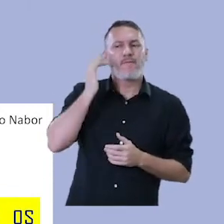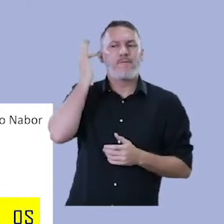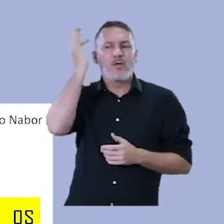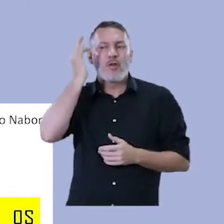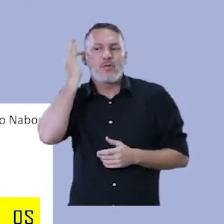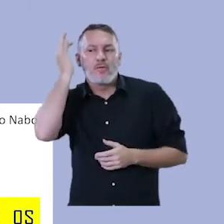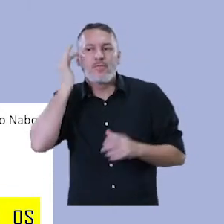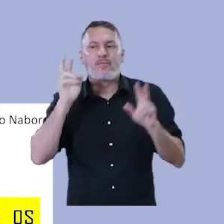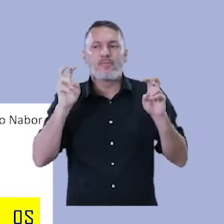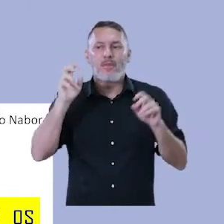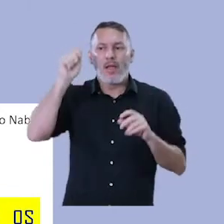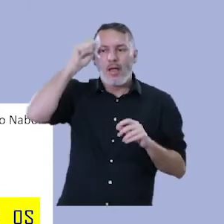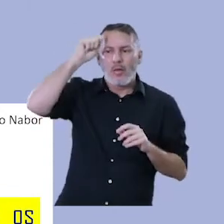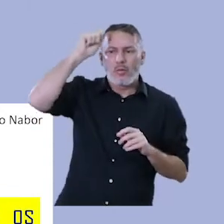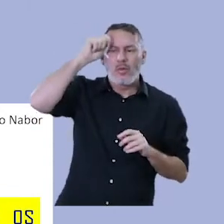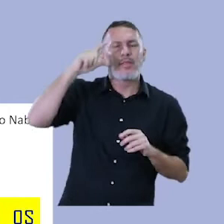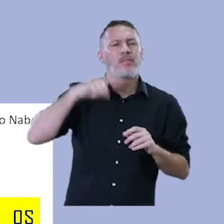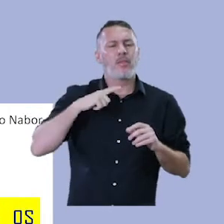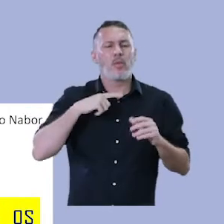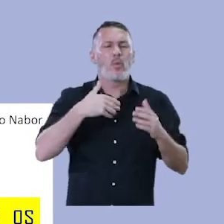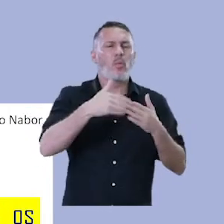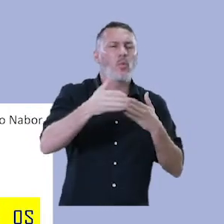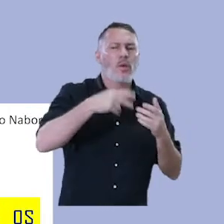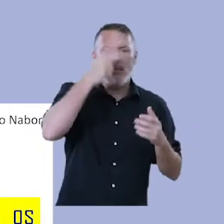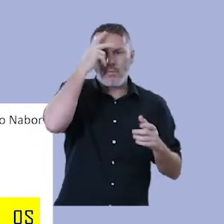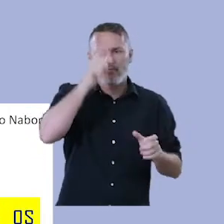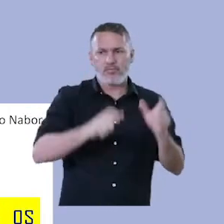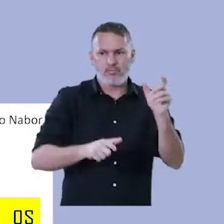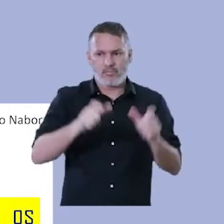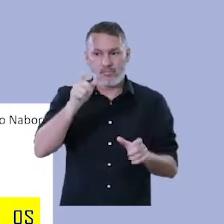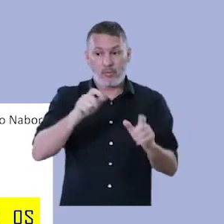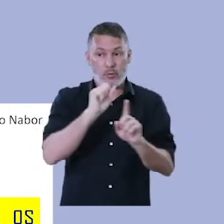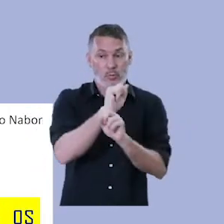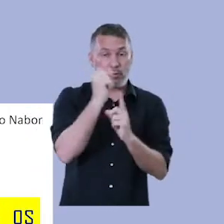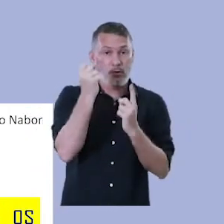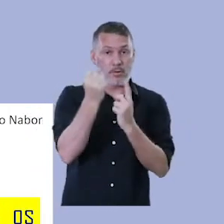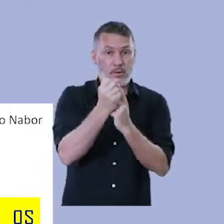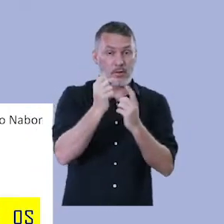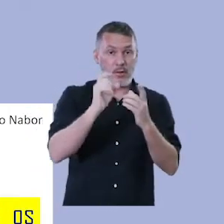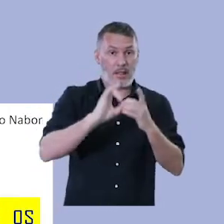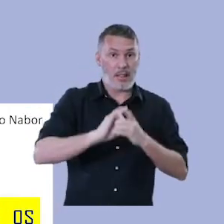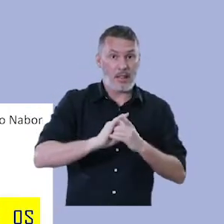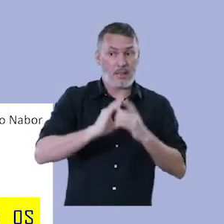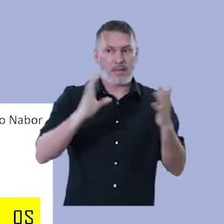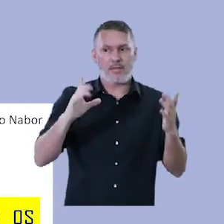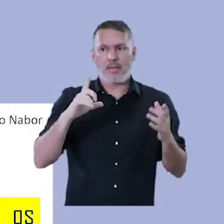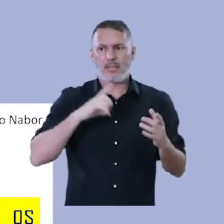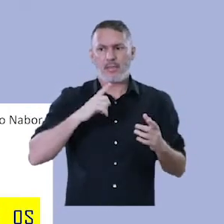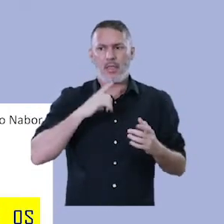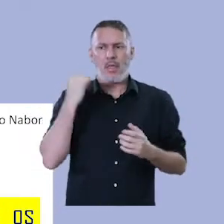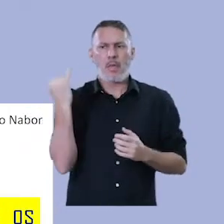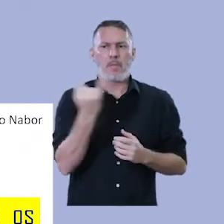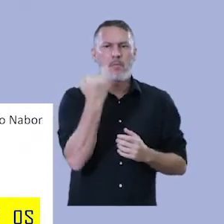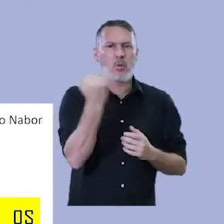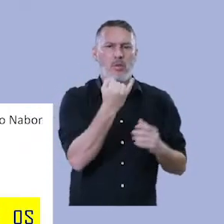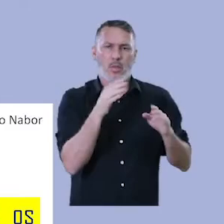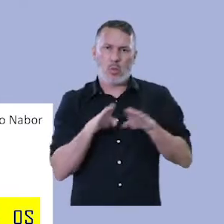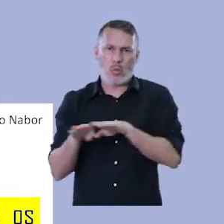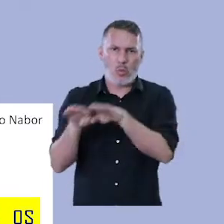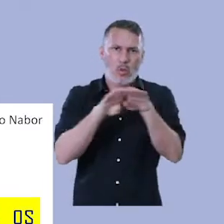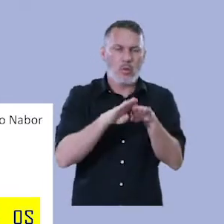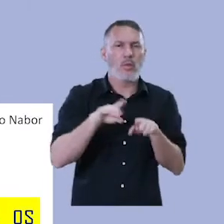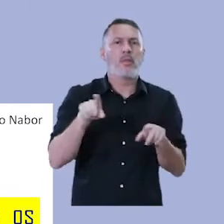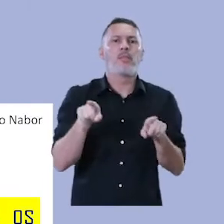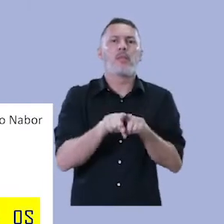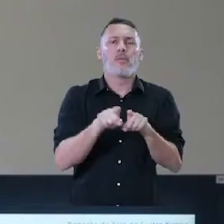Tomás de Aquino, todos os indivíduos de uma sociedade democrática possuem a mesma importância, além dos mesmos